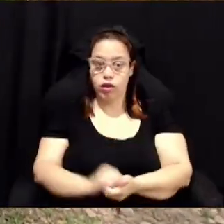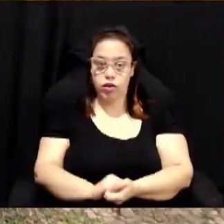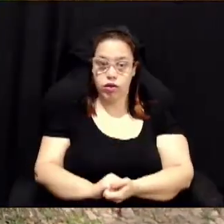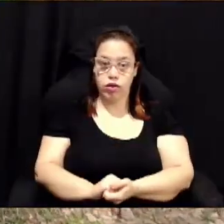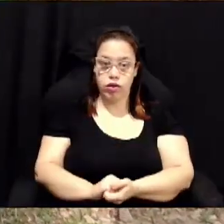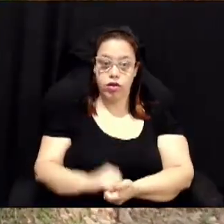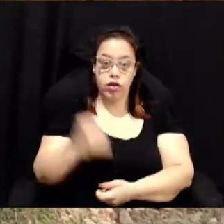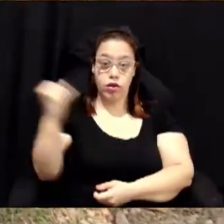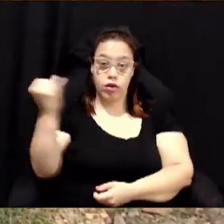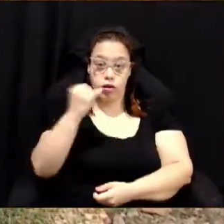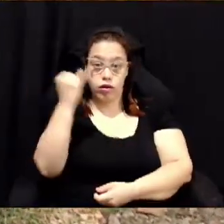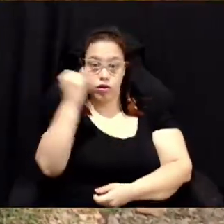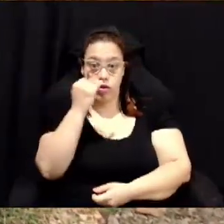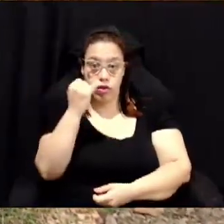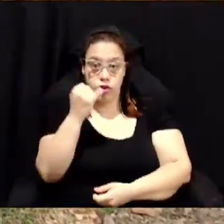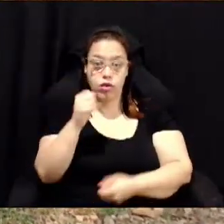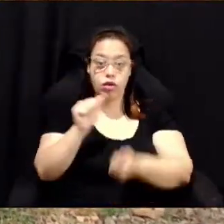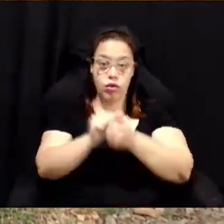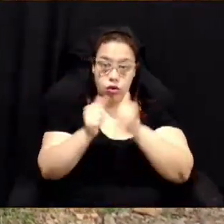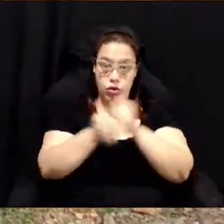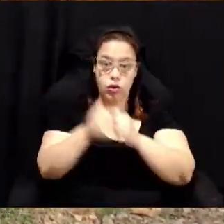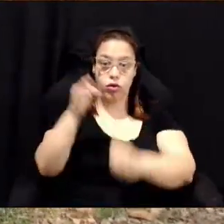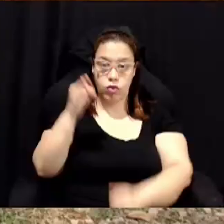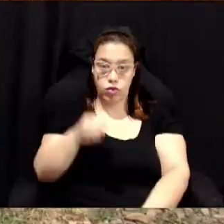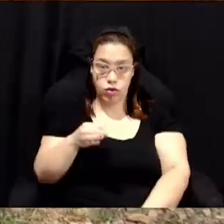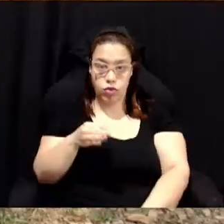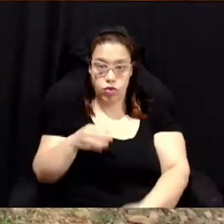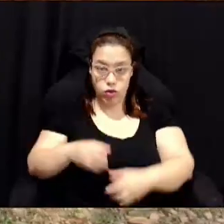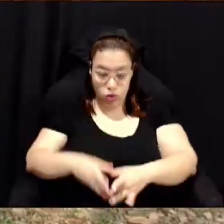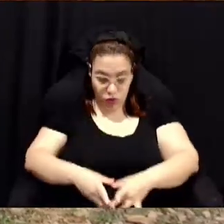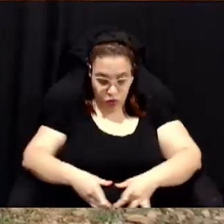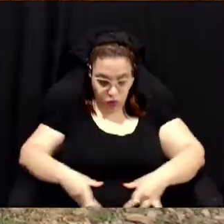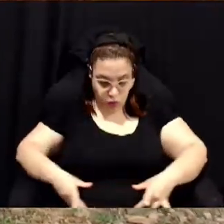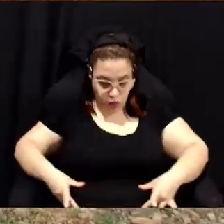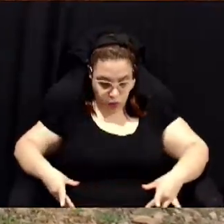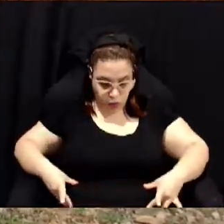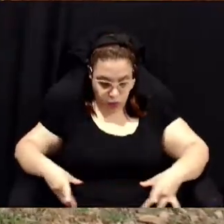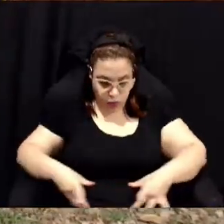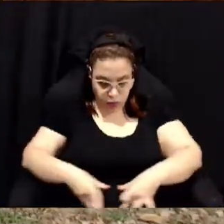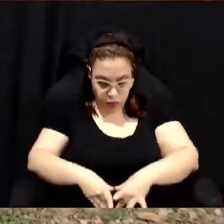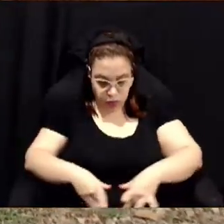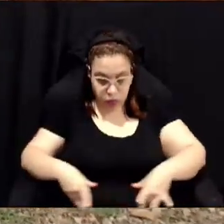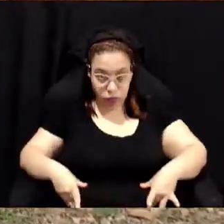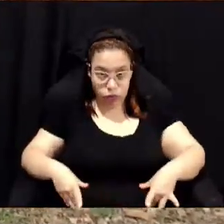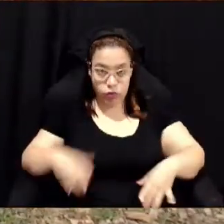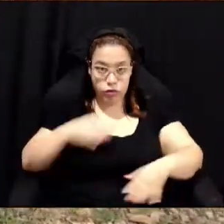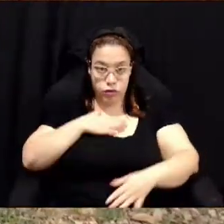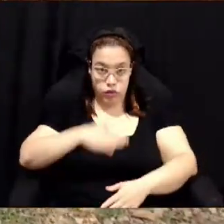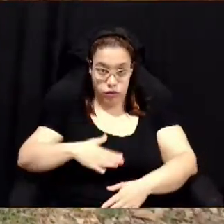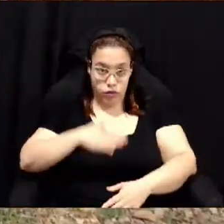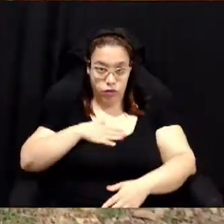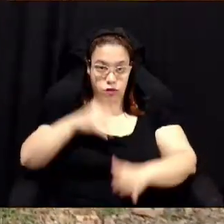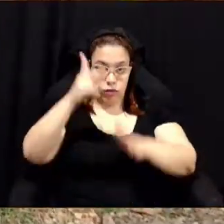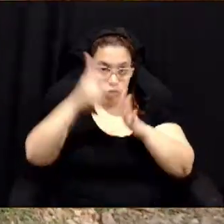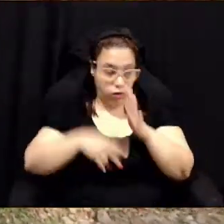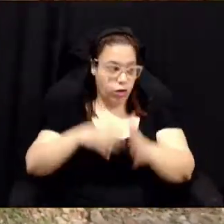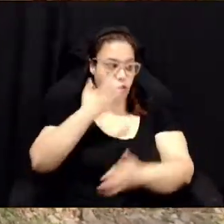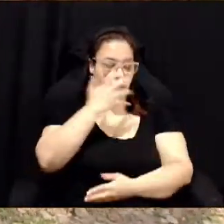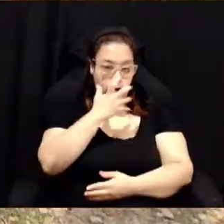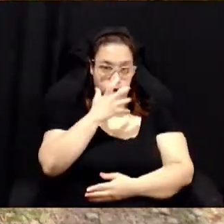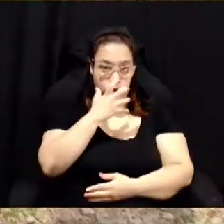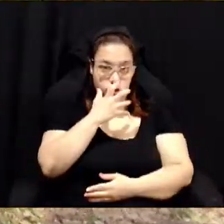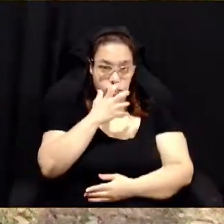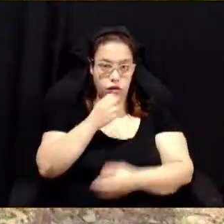os equipamentos adequados, como o cinto de tração para o tutor e o peitoral próprio para o cão, garantindo